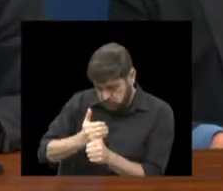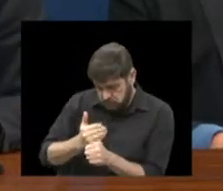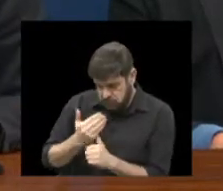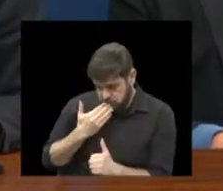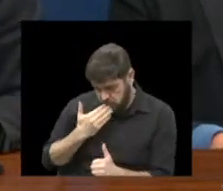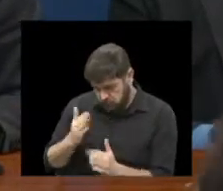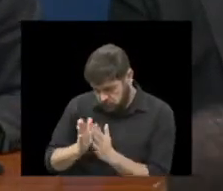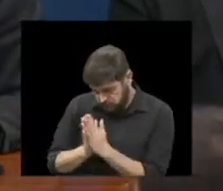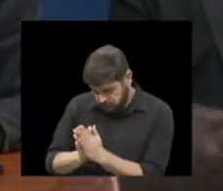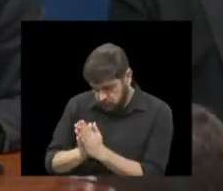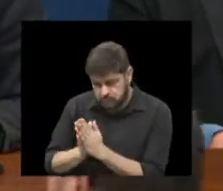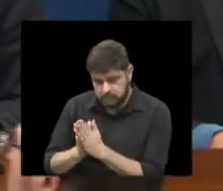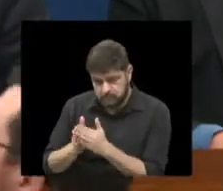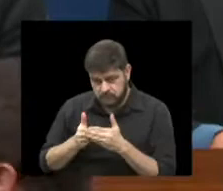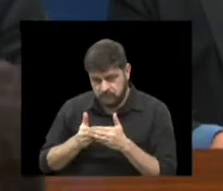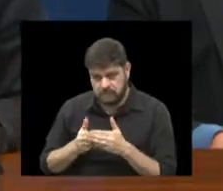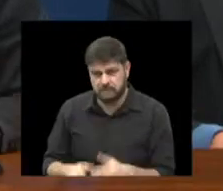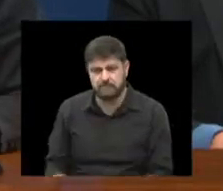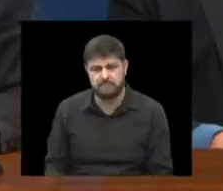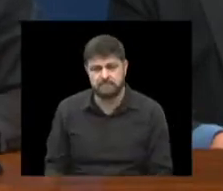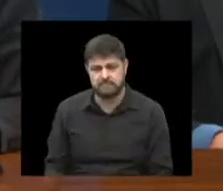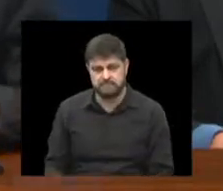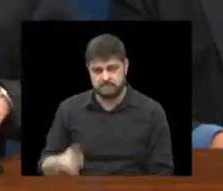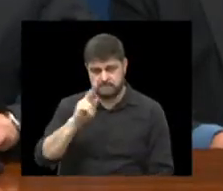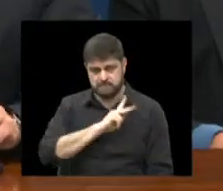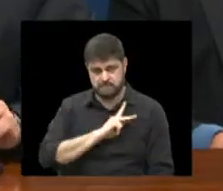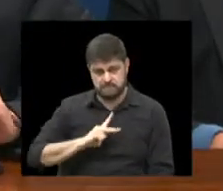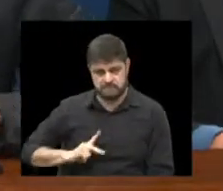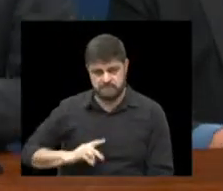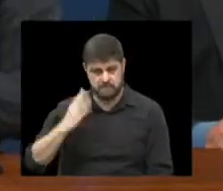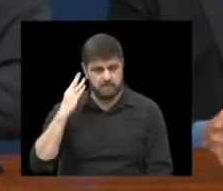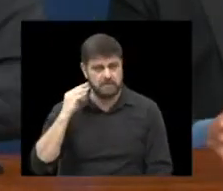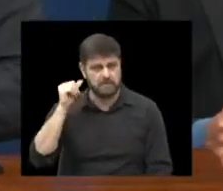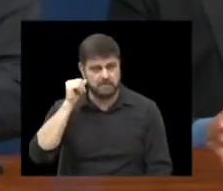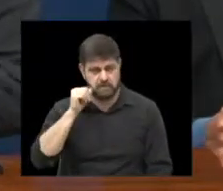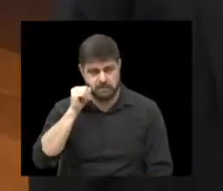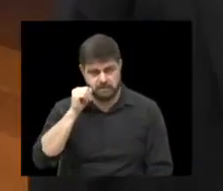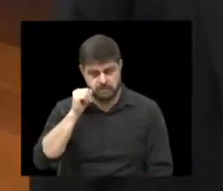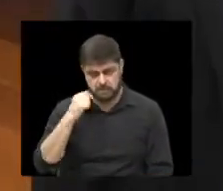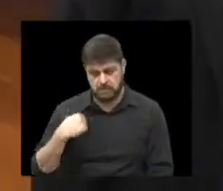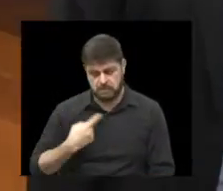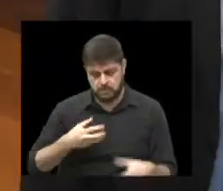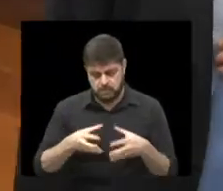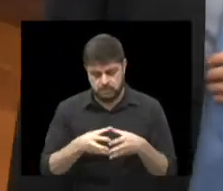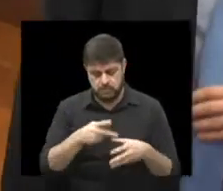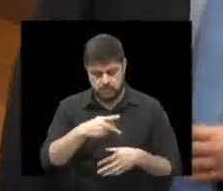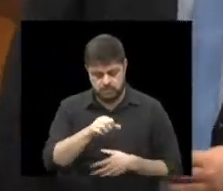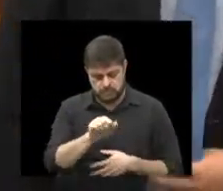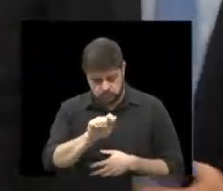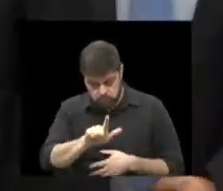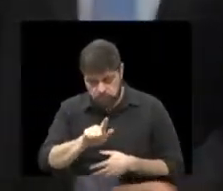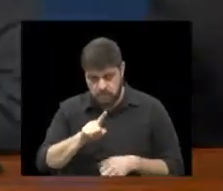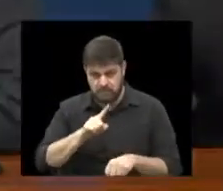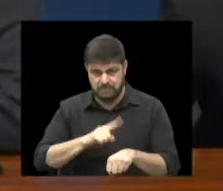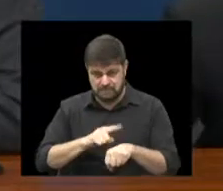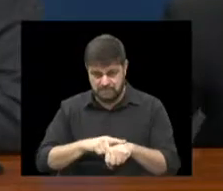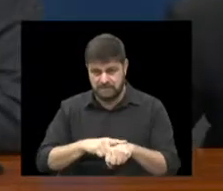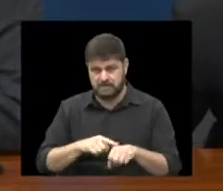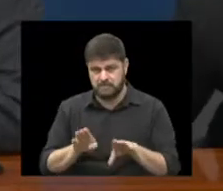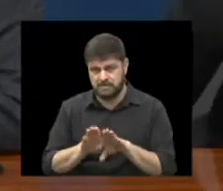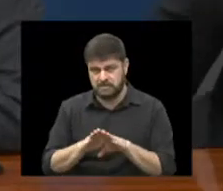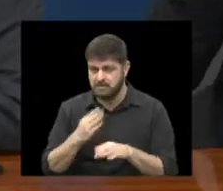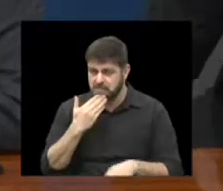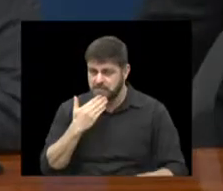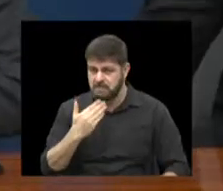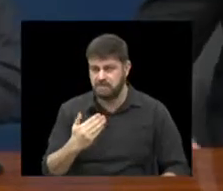presidência, por favor. Pela ordem, senhor presidente. Pela ordem, vereadora Mariana. O pessoal também solicita tempo de liderança. Pois não,